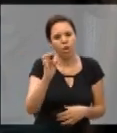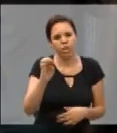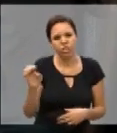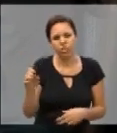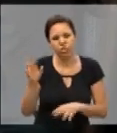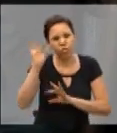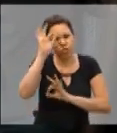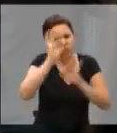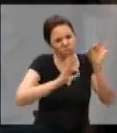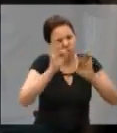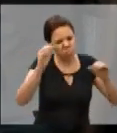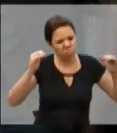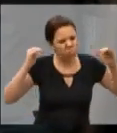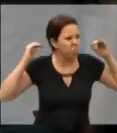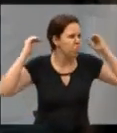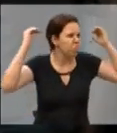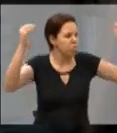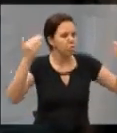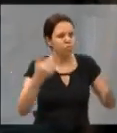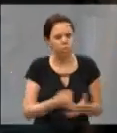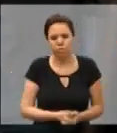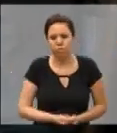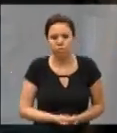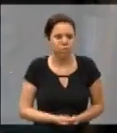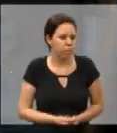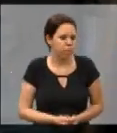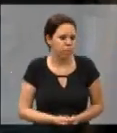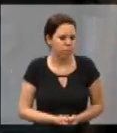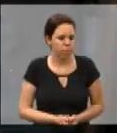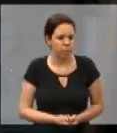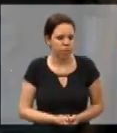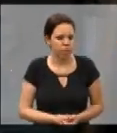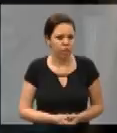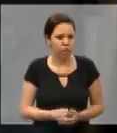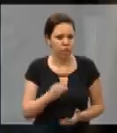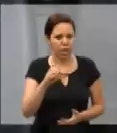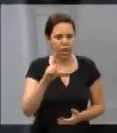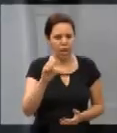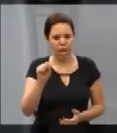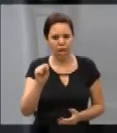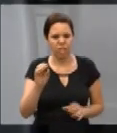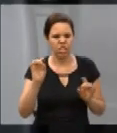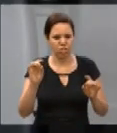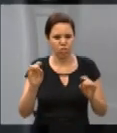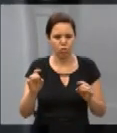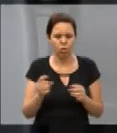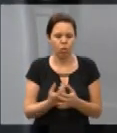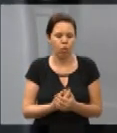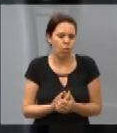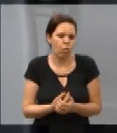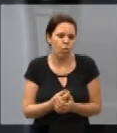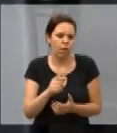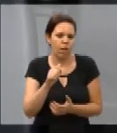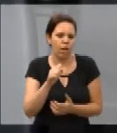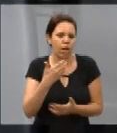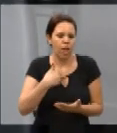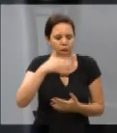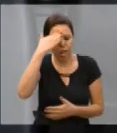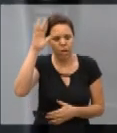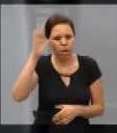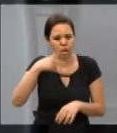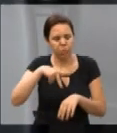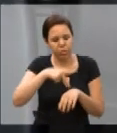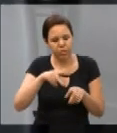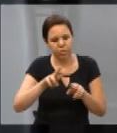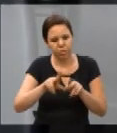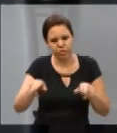planos enormes, né? O clássico Laurence da Arábia, né? Então assim, essas são as referências